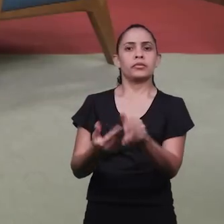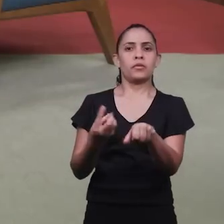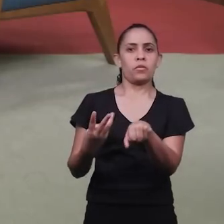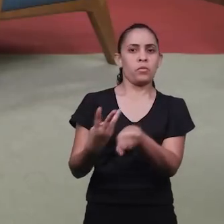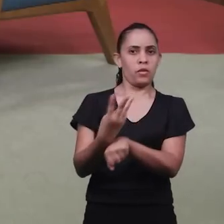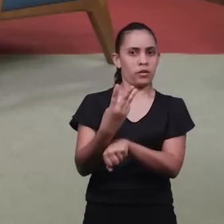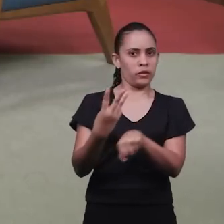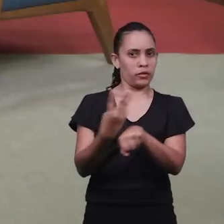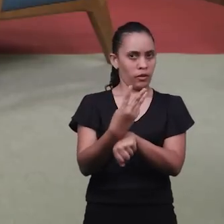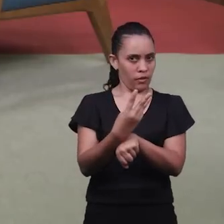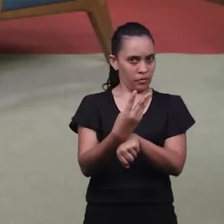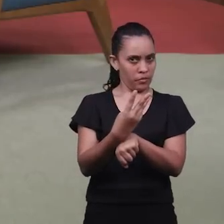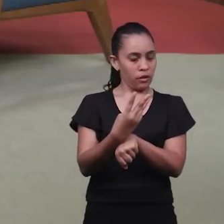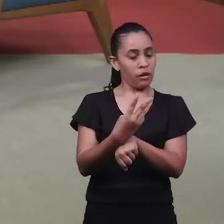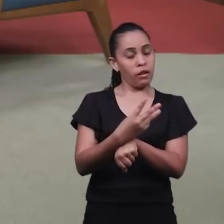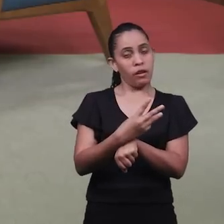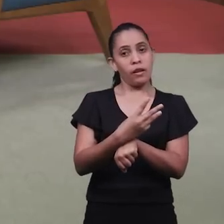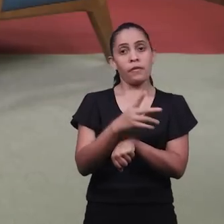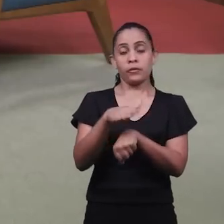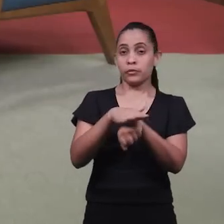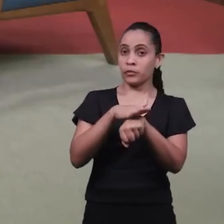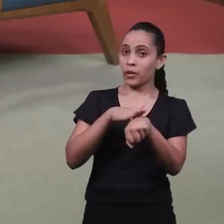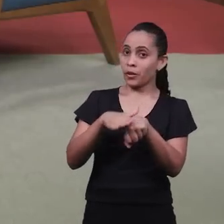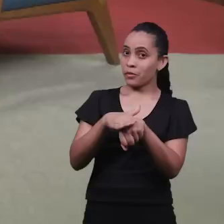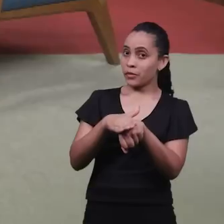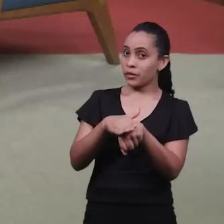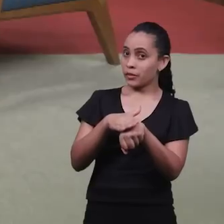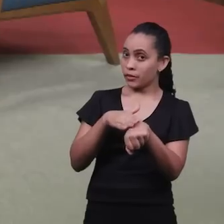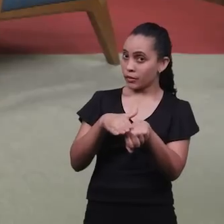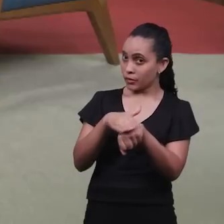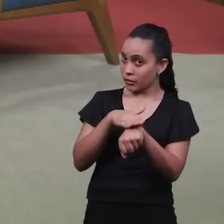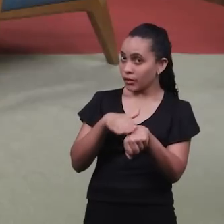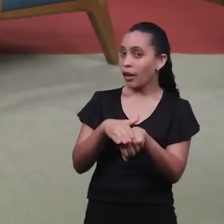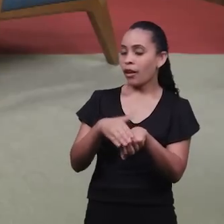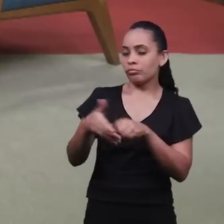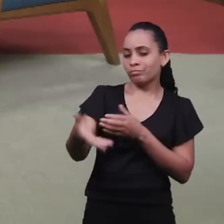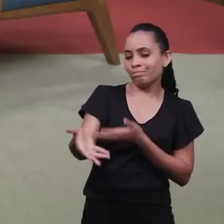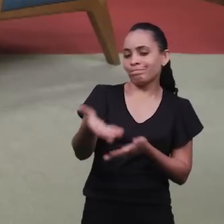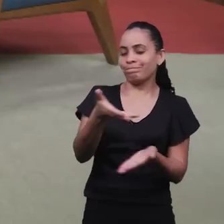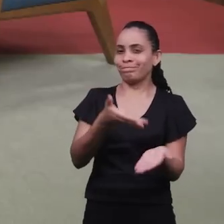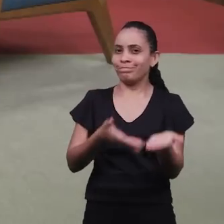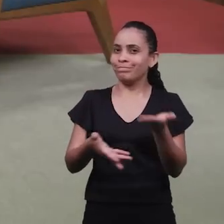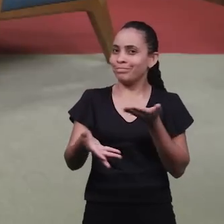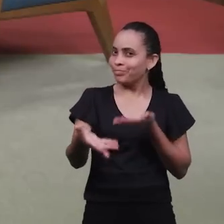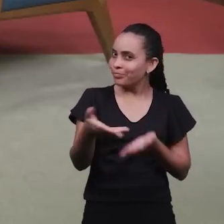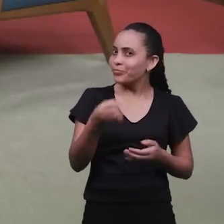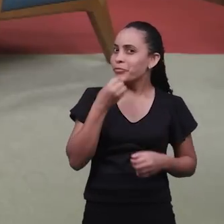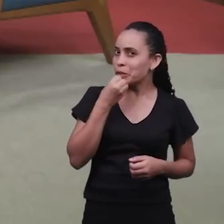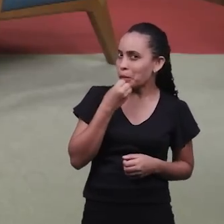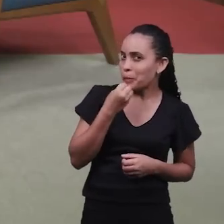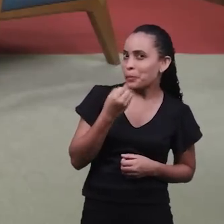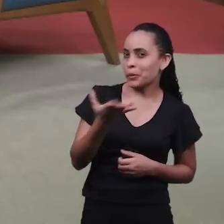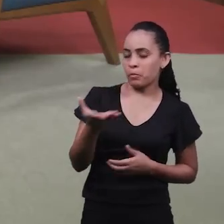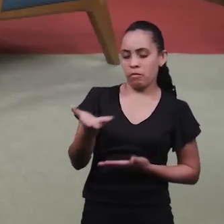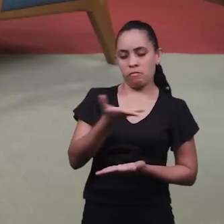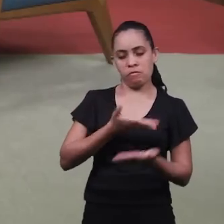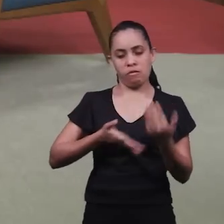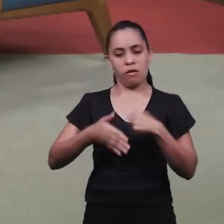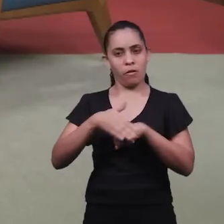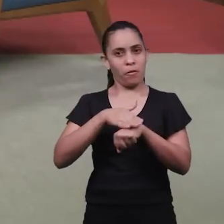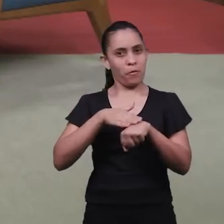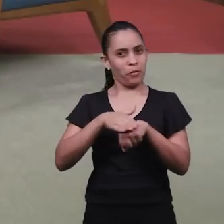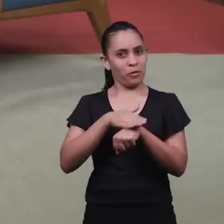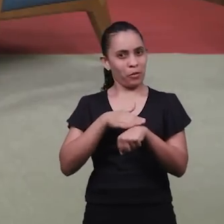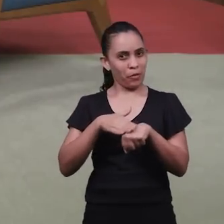WhatsApp. E lá no WhatsApp você vai falar com a gente. Isso é muito bom, é um programa interativo. Você conversa com a